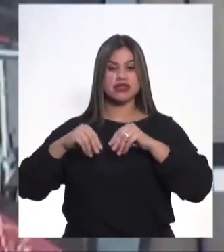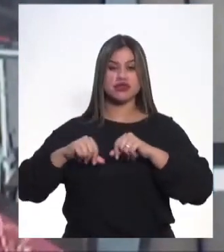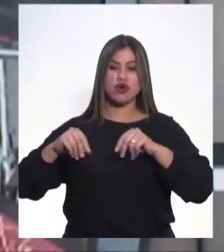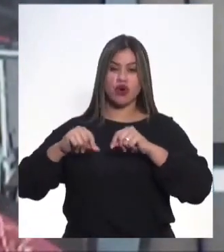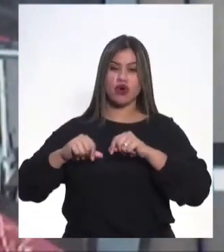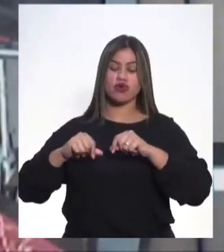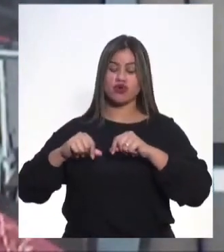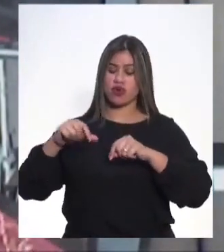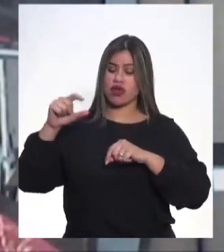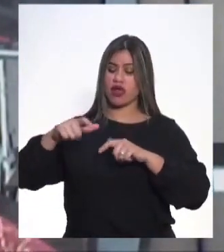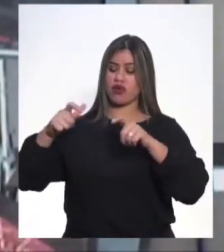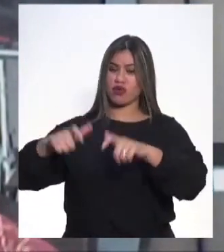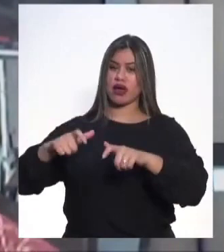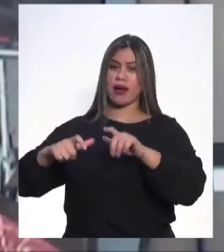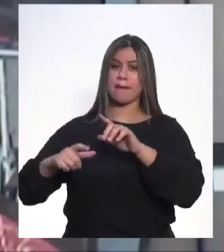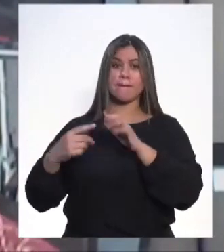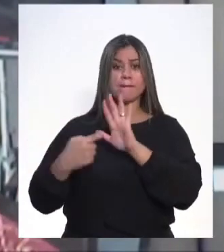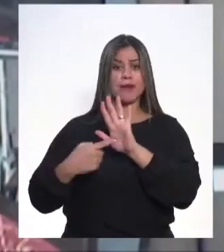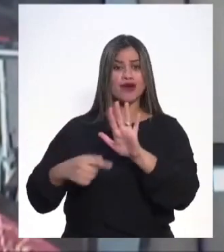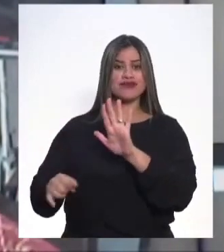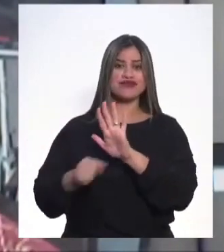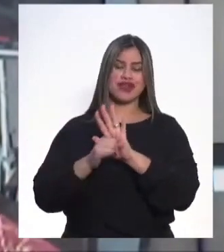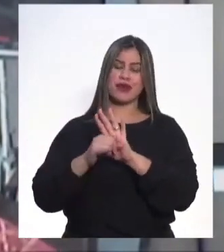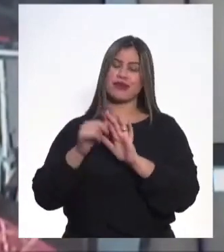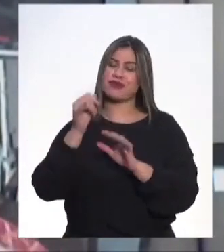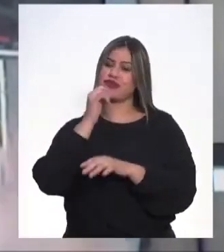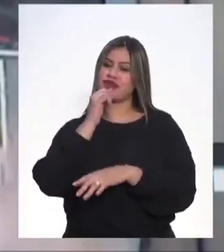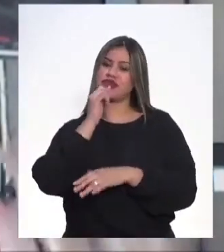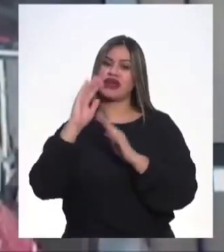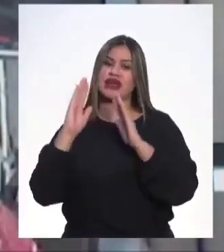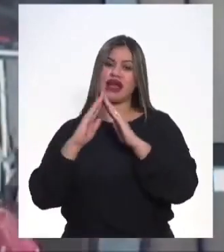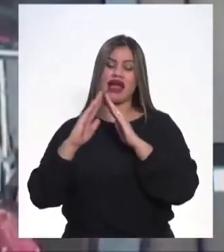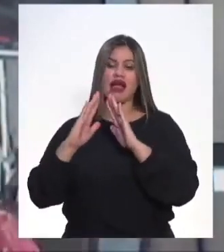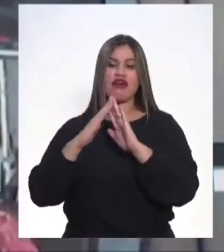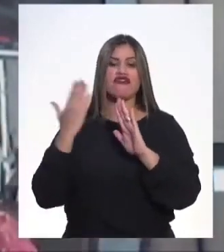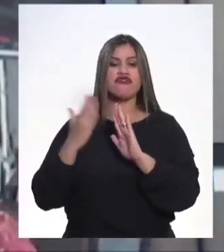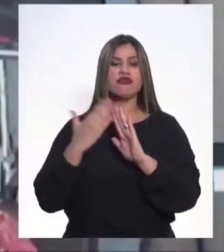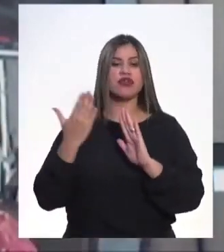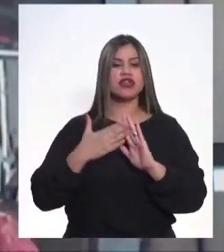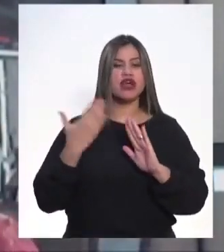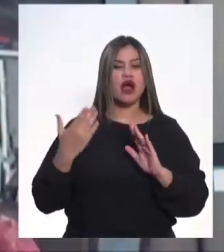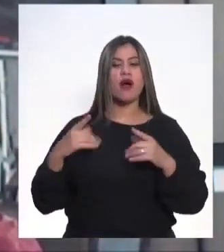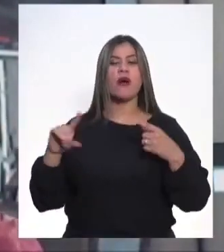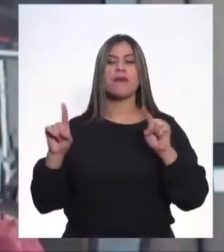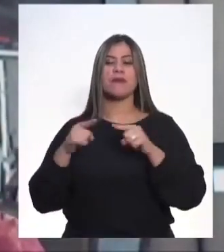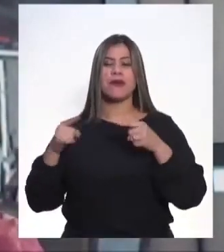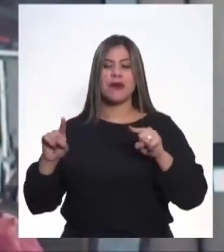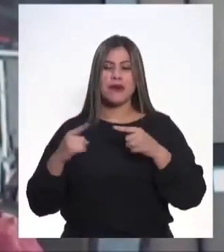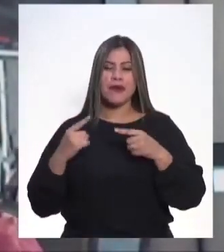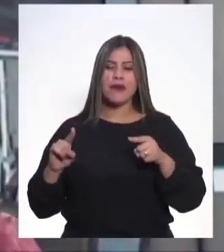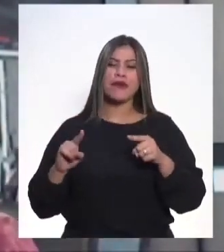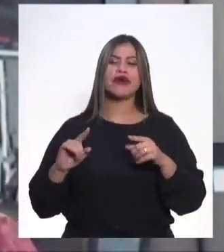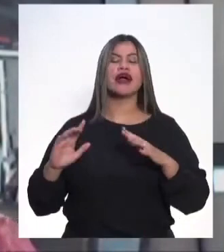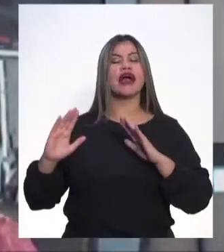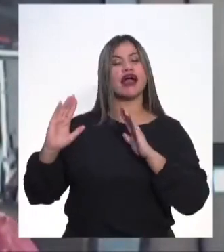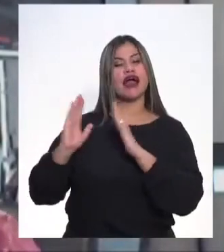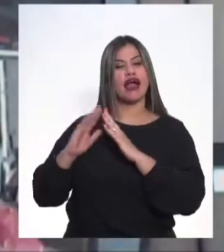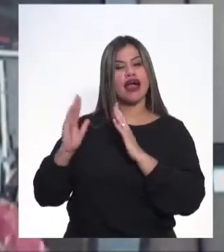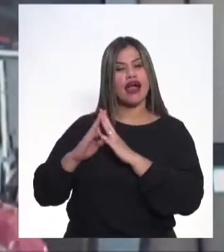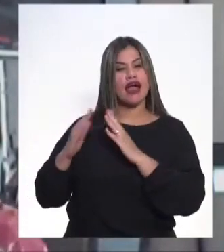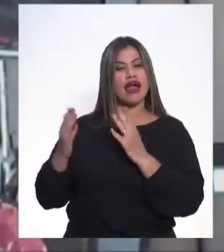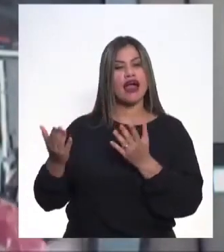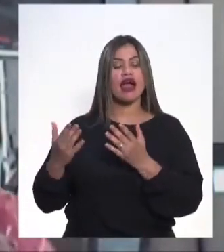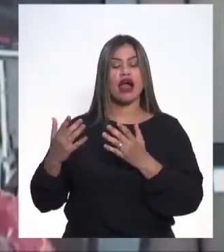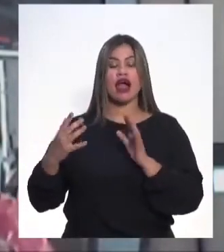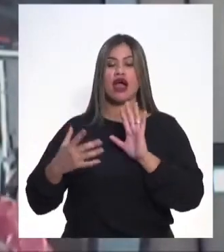nossas identidades. A nossa identidade na periferia, as nossas músicas, né? As nossas casas, a nossa maneira, a